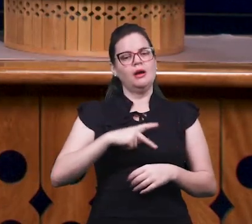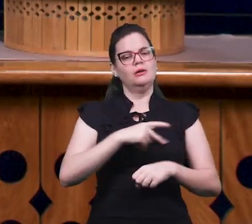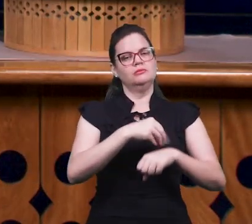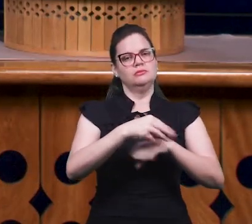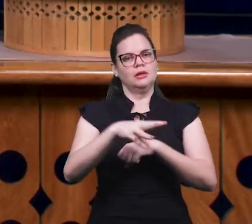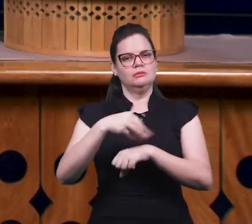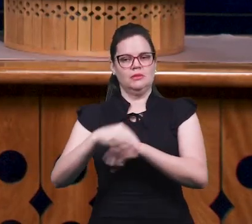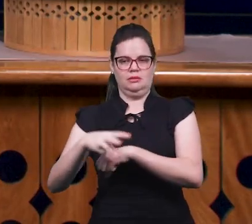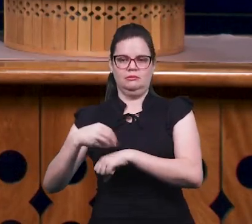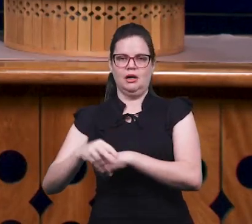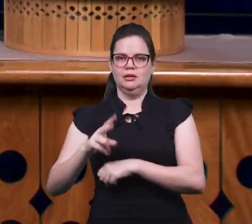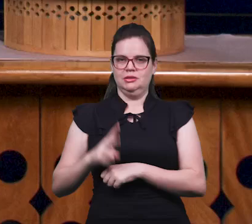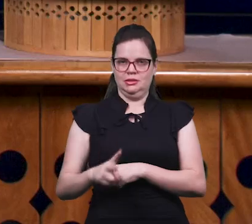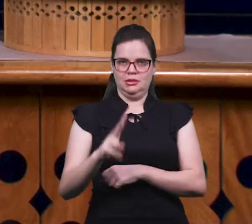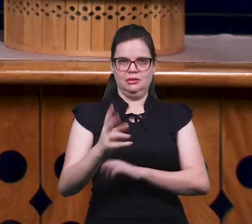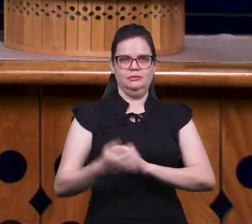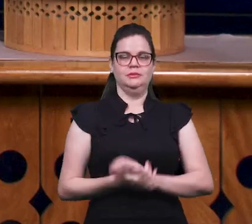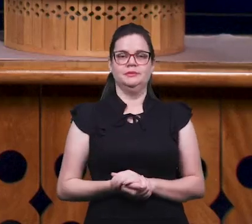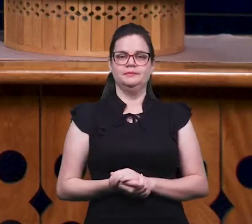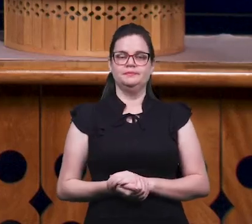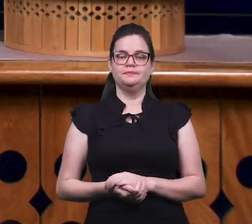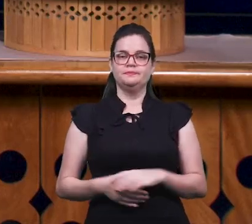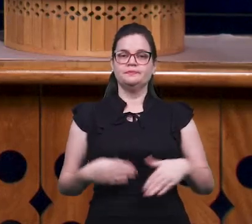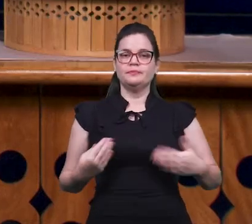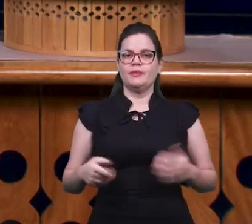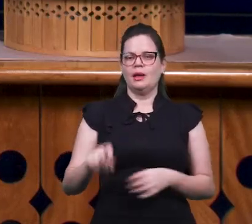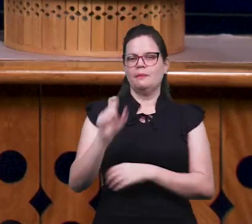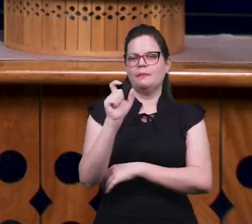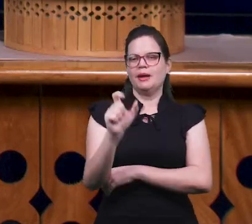filosofia, ela vem da palavra